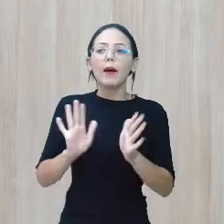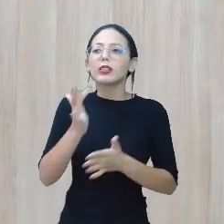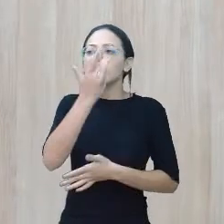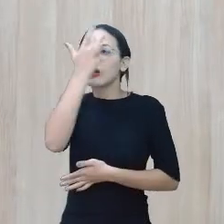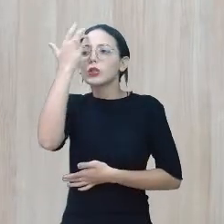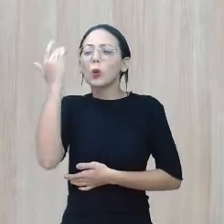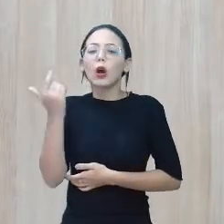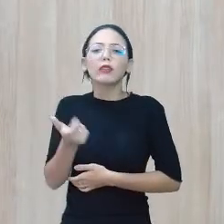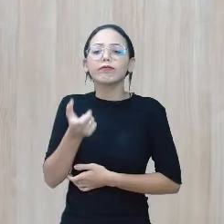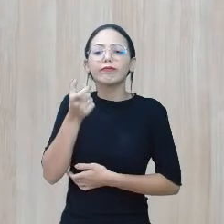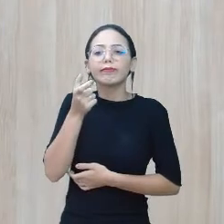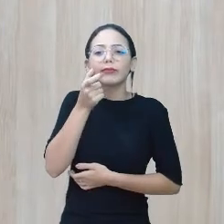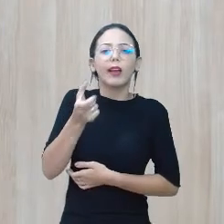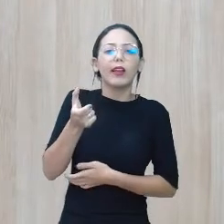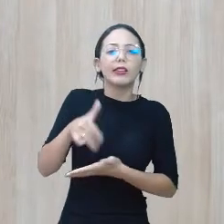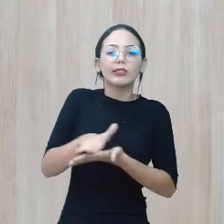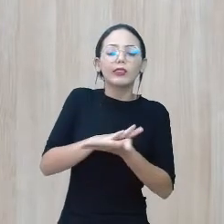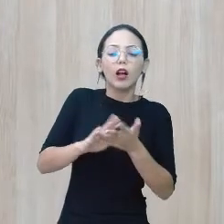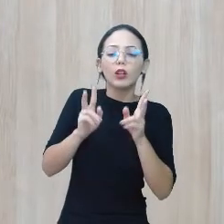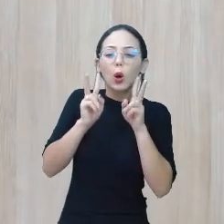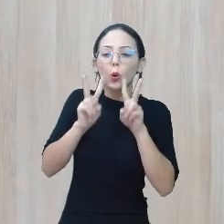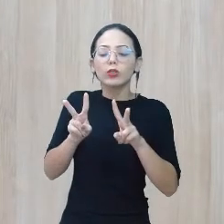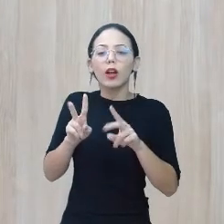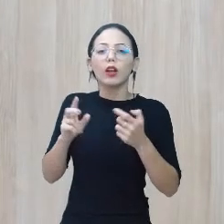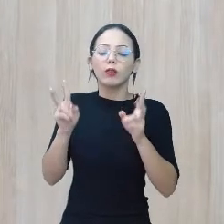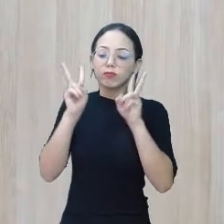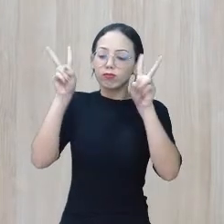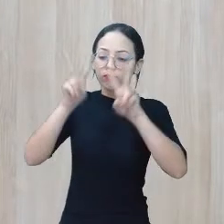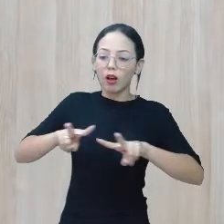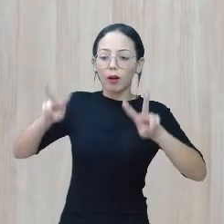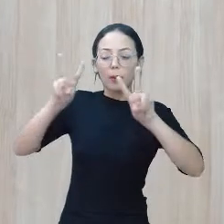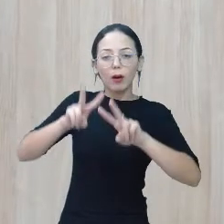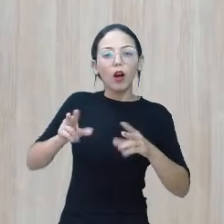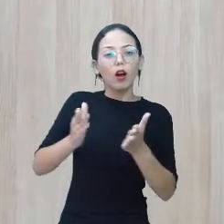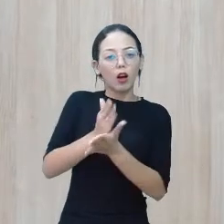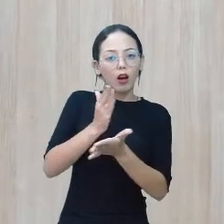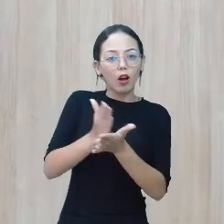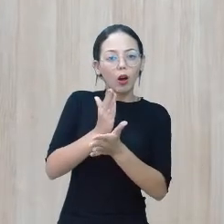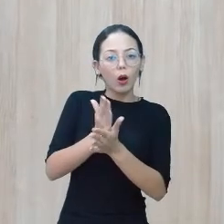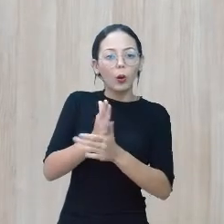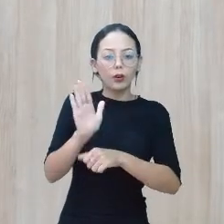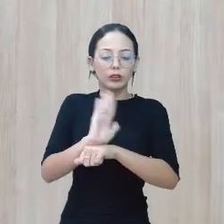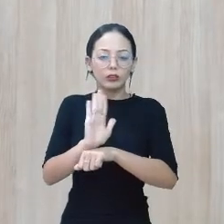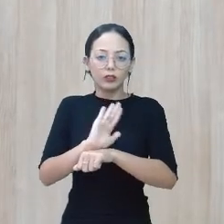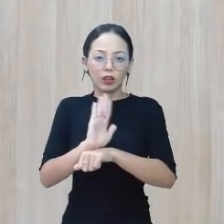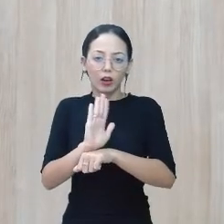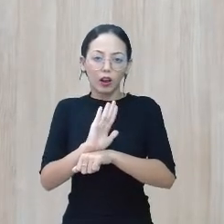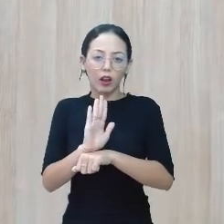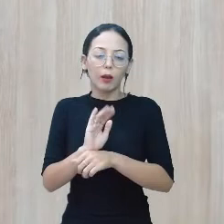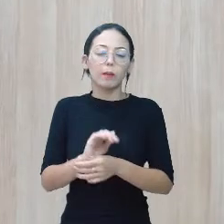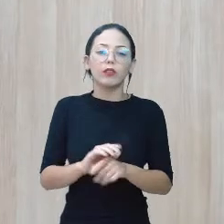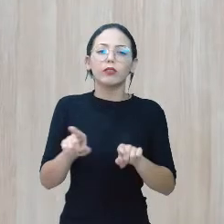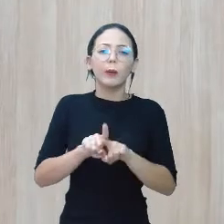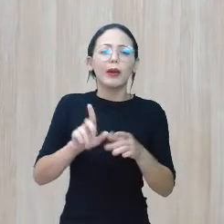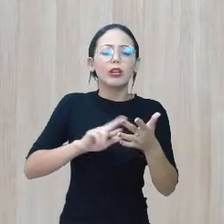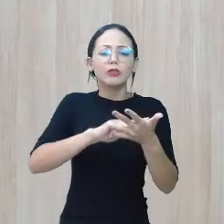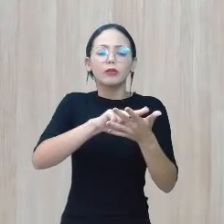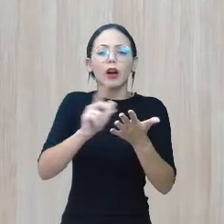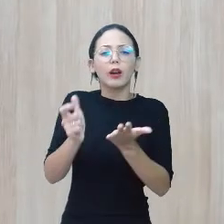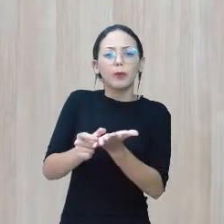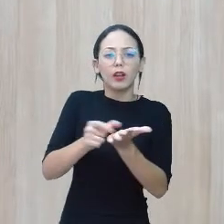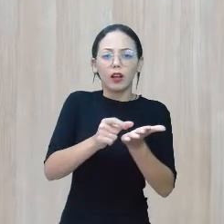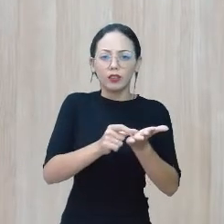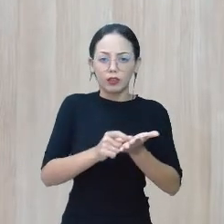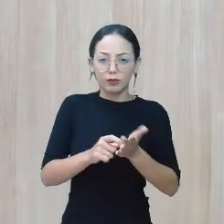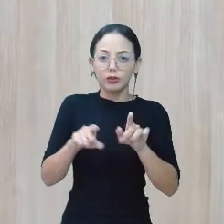tem interesse, consegue visualizar essas obras narrativas ficcionalizadas por meio do cinema, por meio dos streamings, né, que hoje são muito